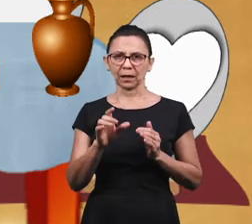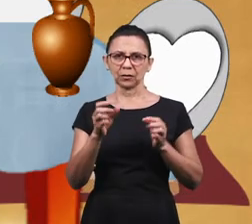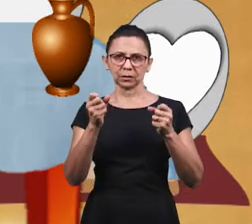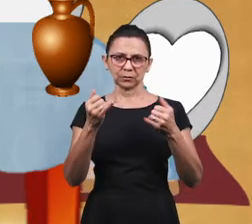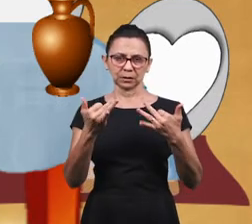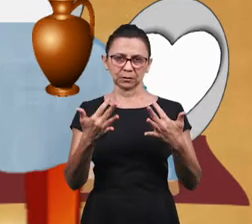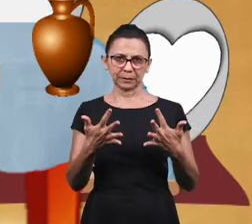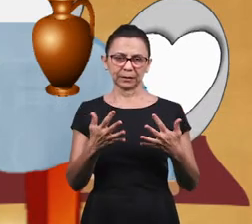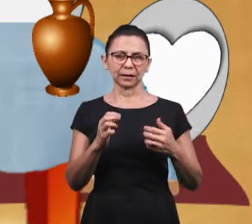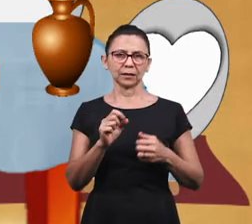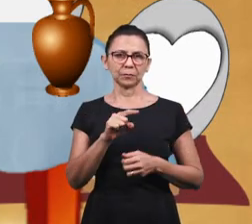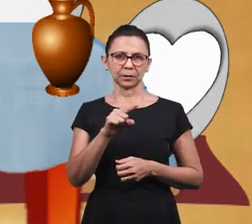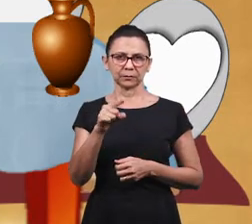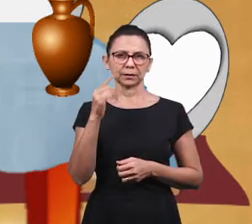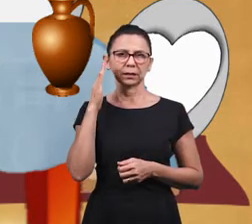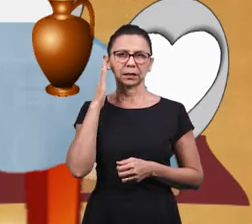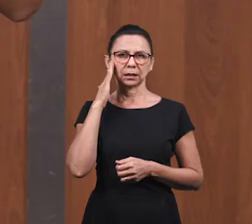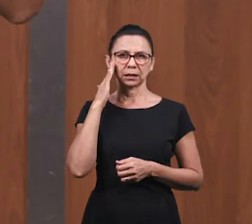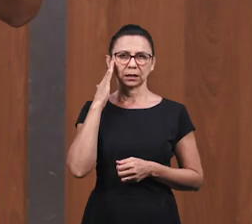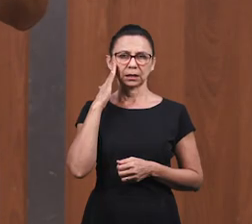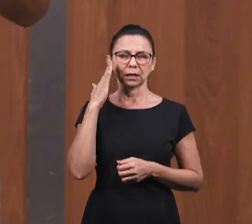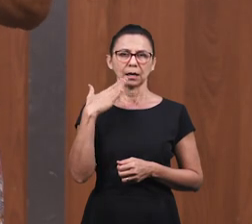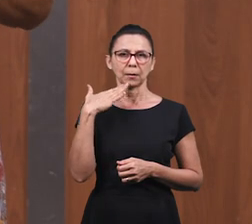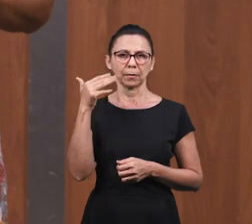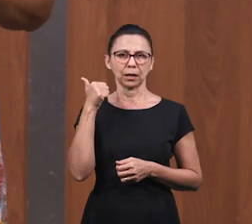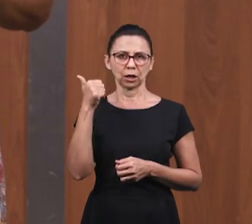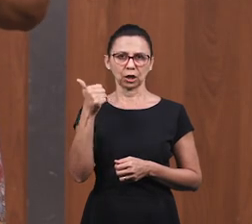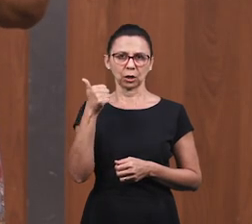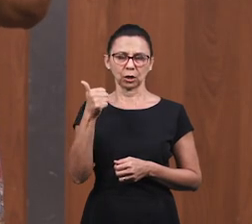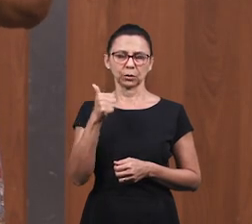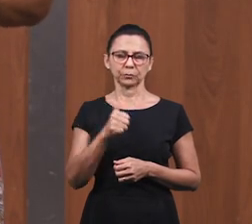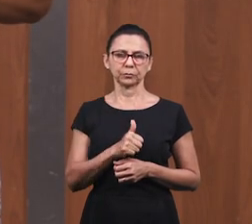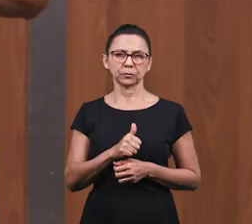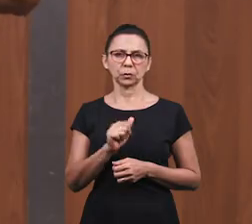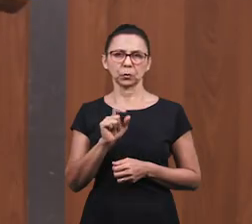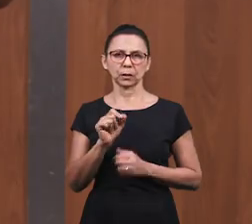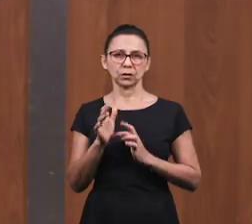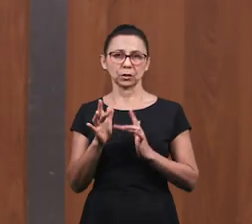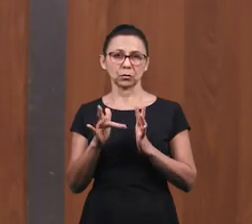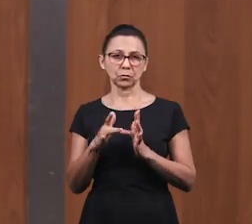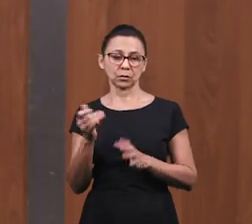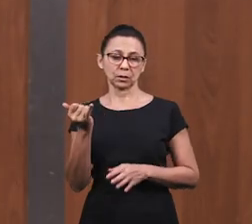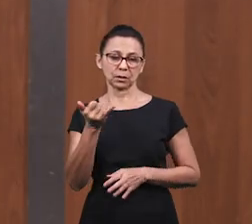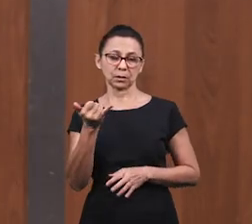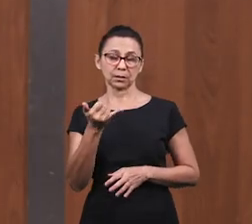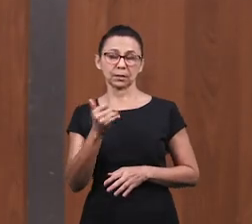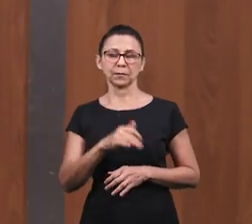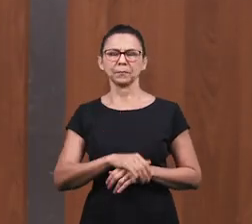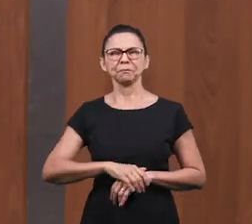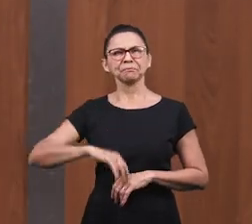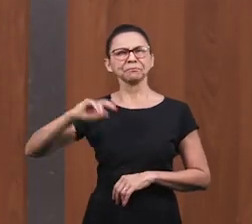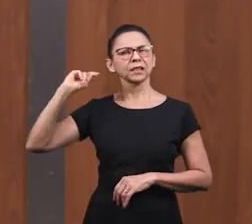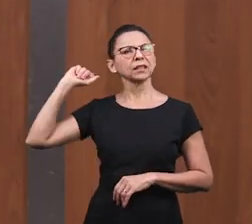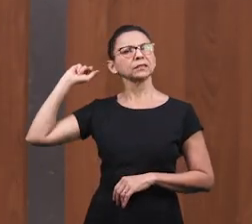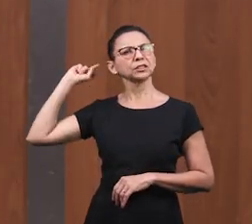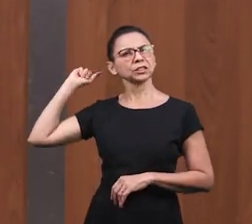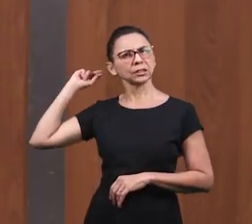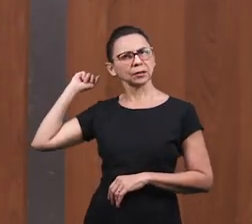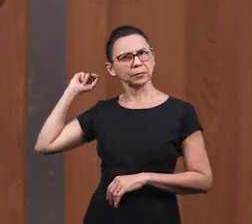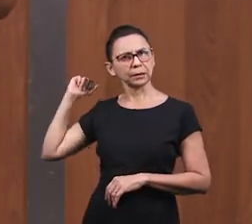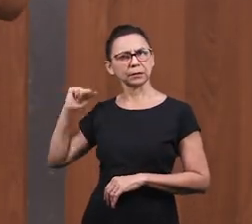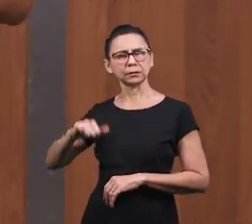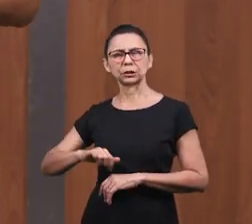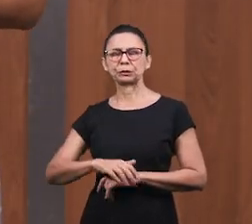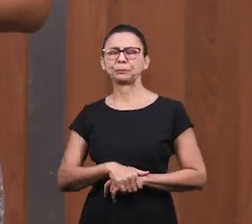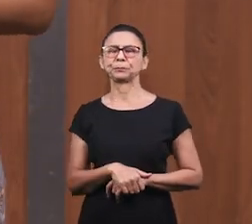da história, para que a gente possa entender bem o que Jesus quis dizer. Naquela época, a época que Jesus esteve